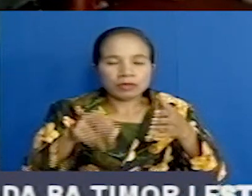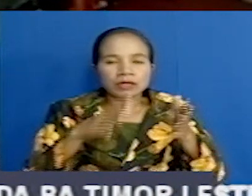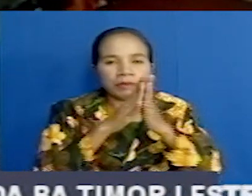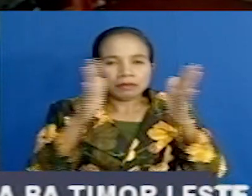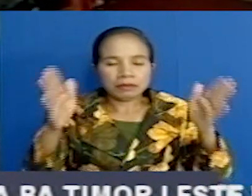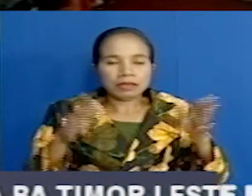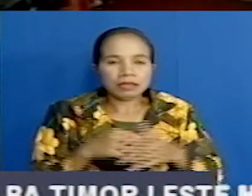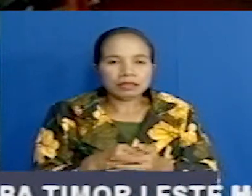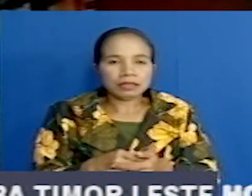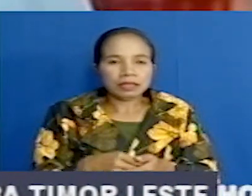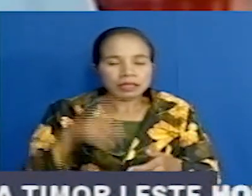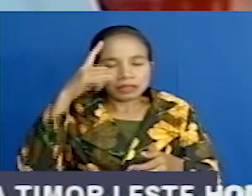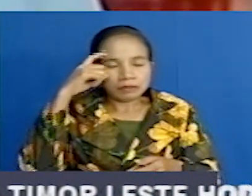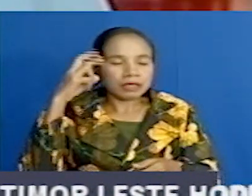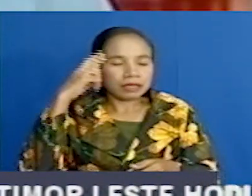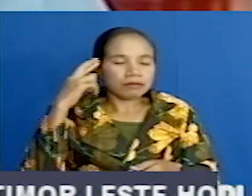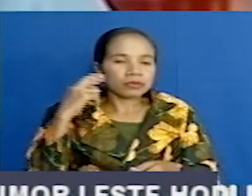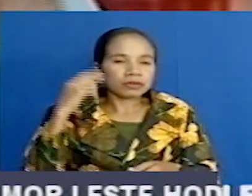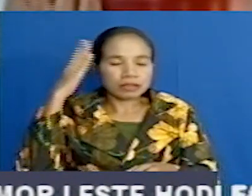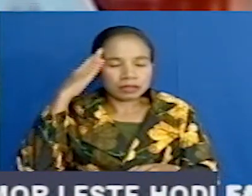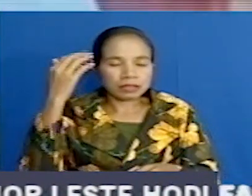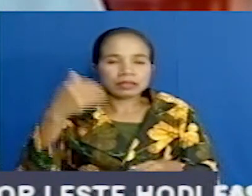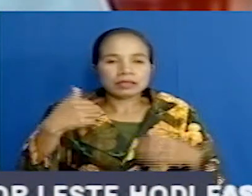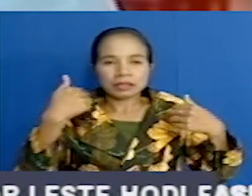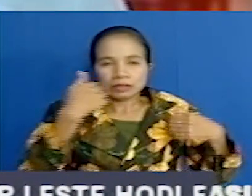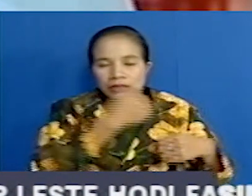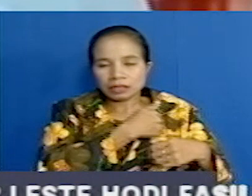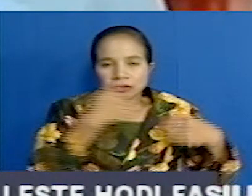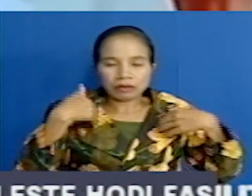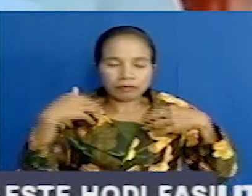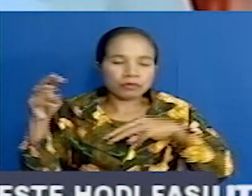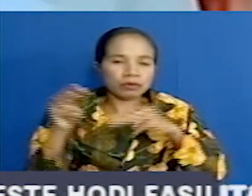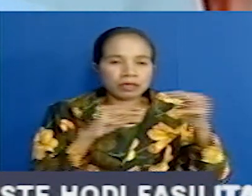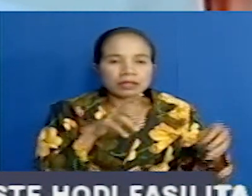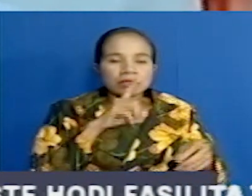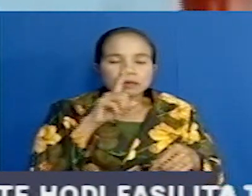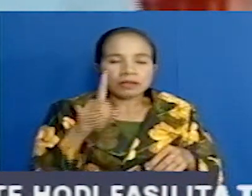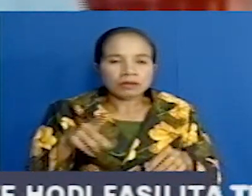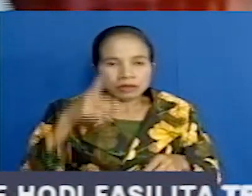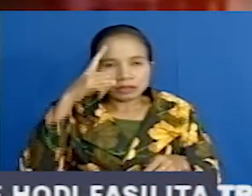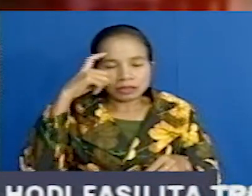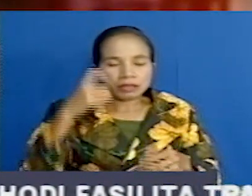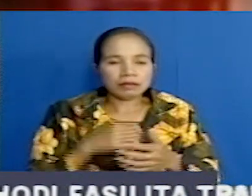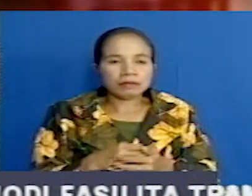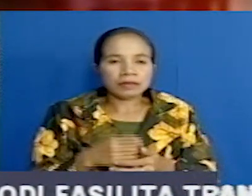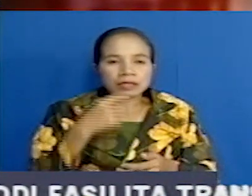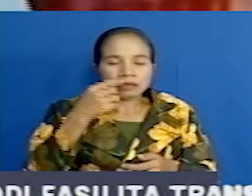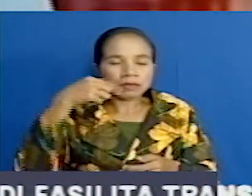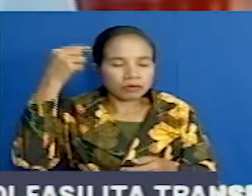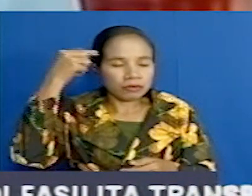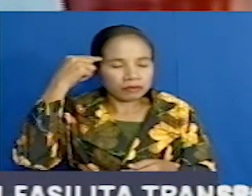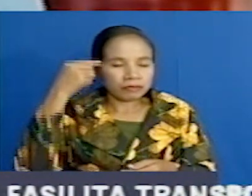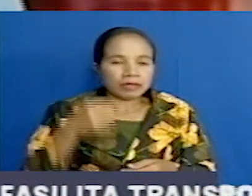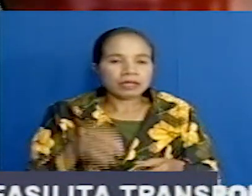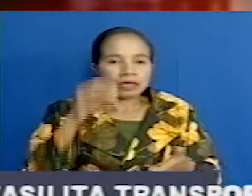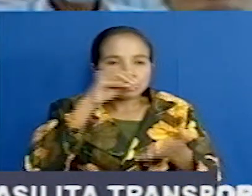Também Ramos Horta considera setor nesse daqui é mudança significativa. Também Horta sugere para o governo tem que